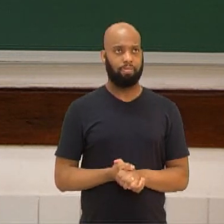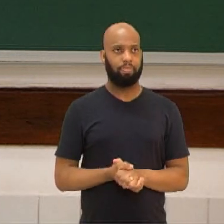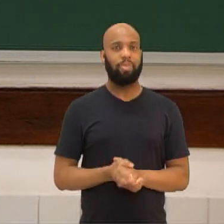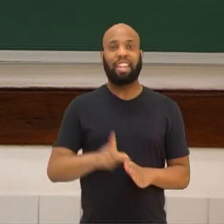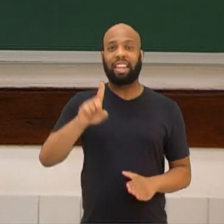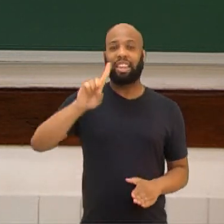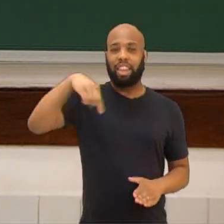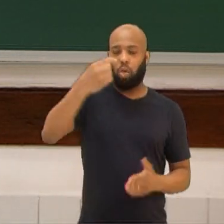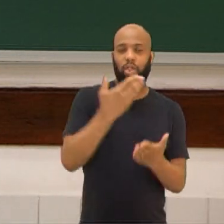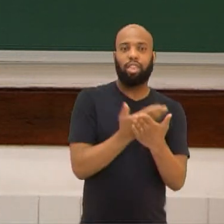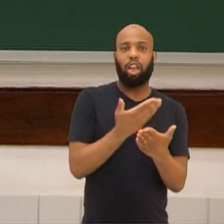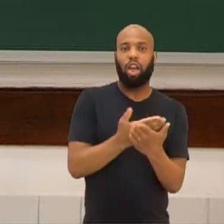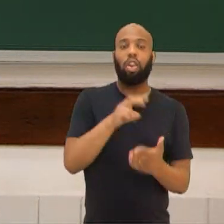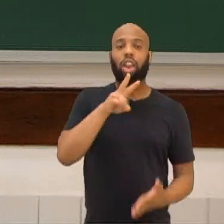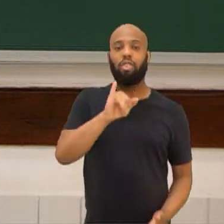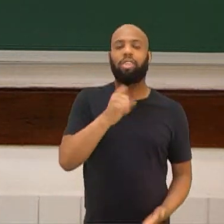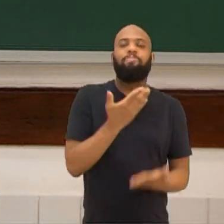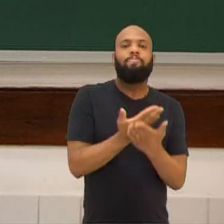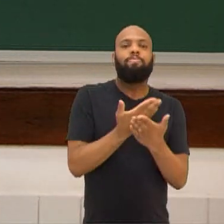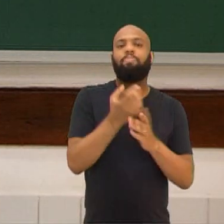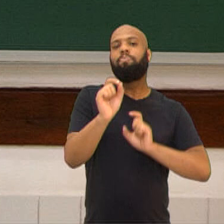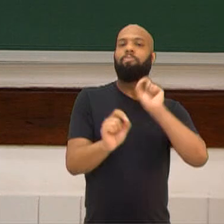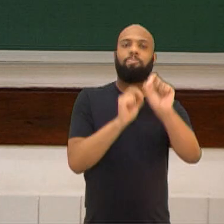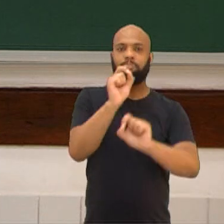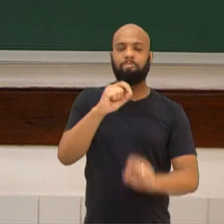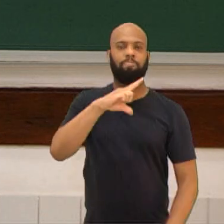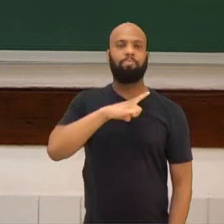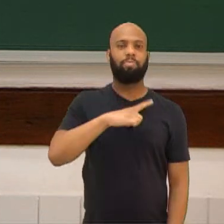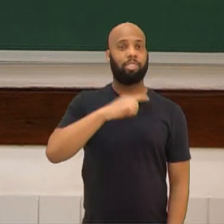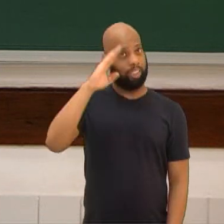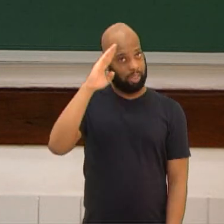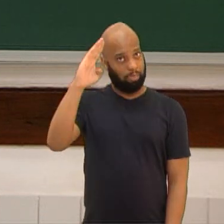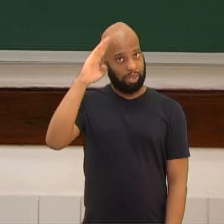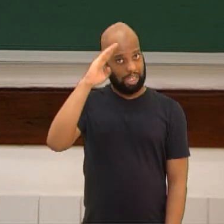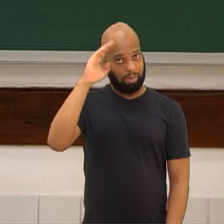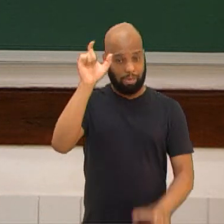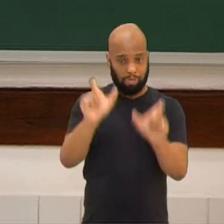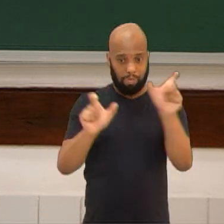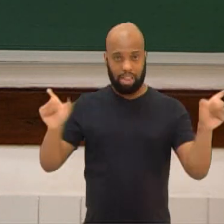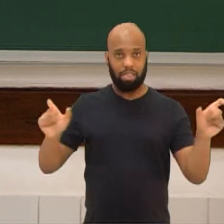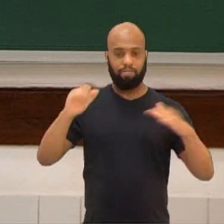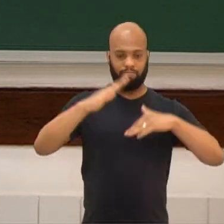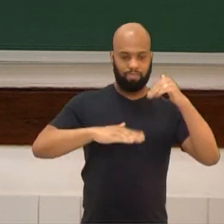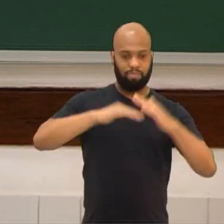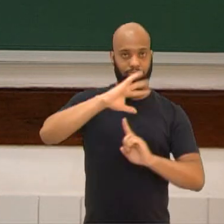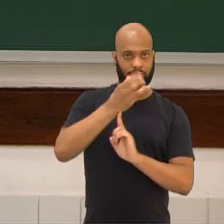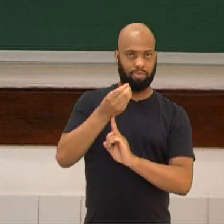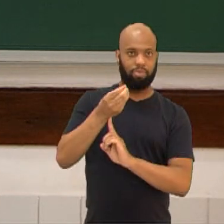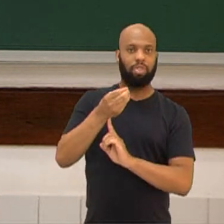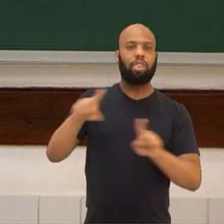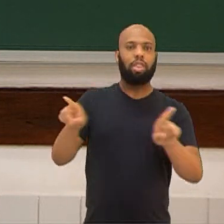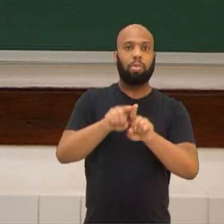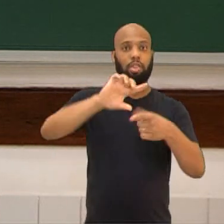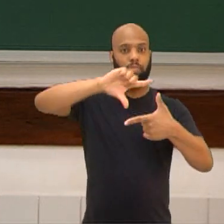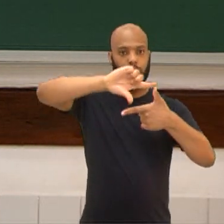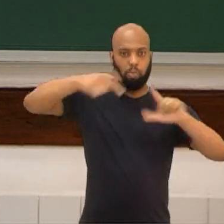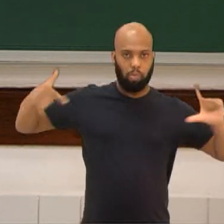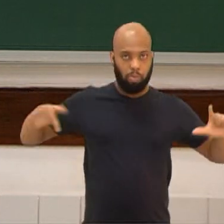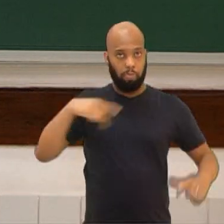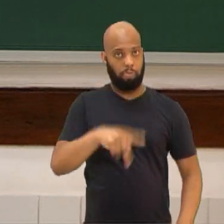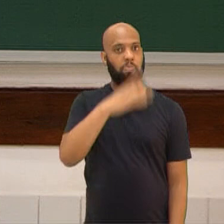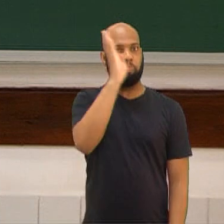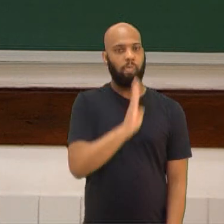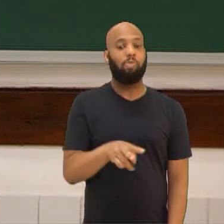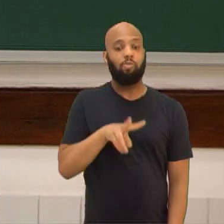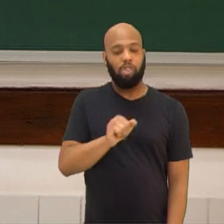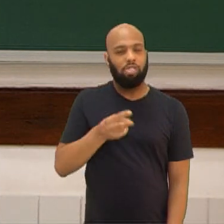E na aula da semana que vem a gente vai estudar os principais artistas da arte moderna e os movimentos da arte modernista brasileira. Então,